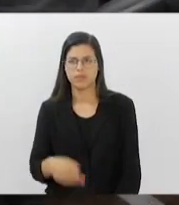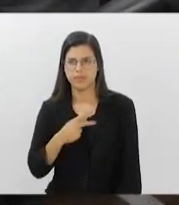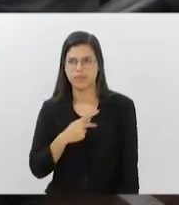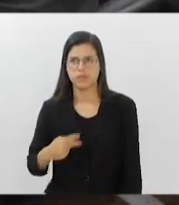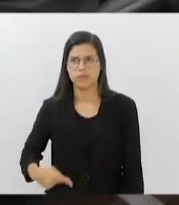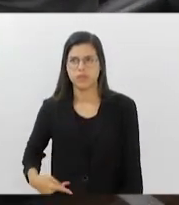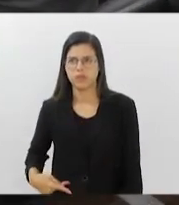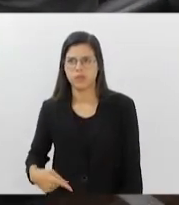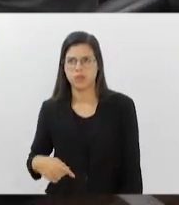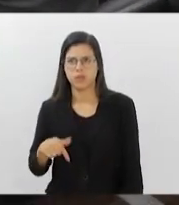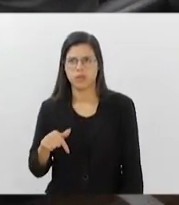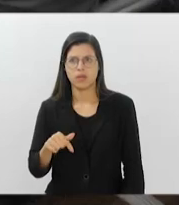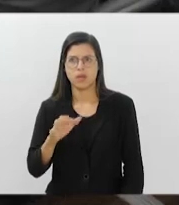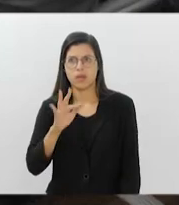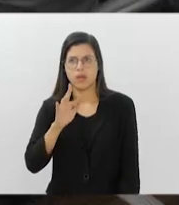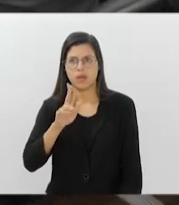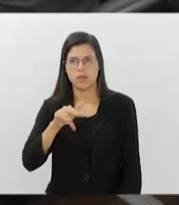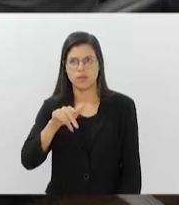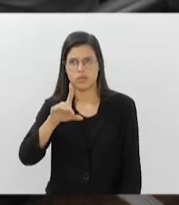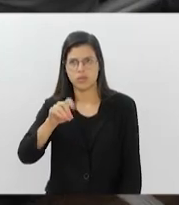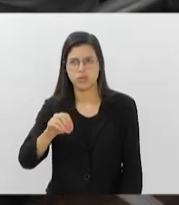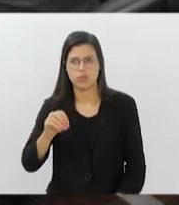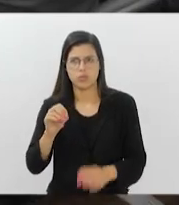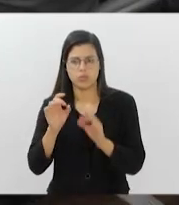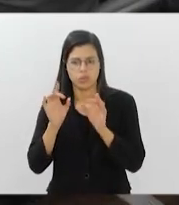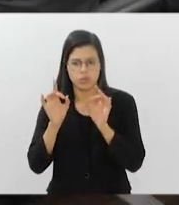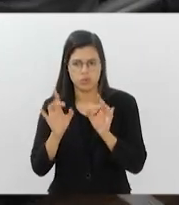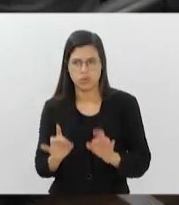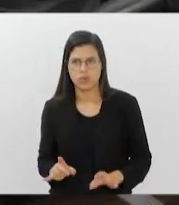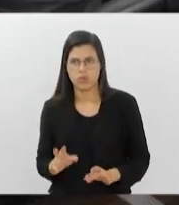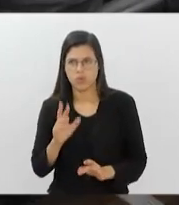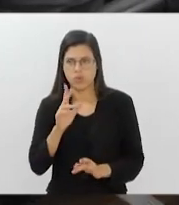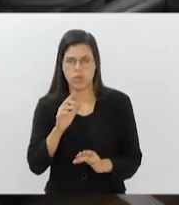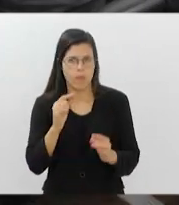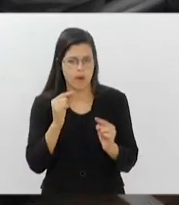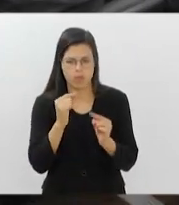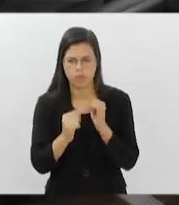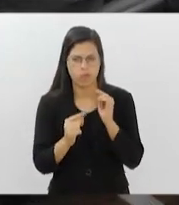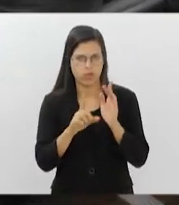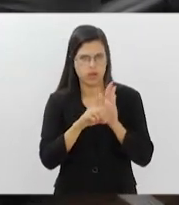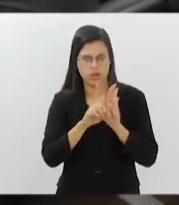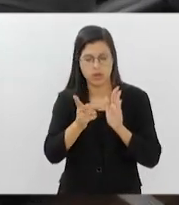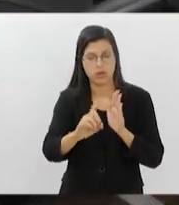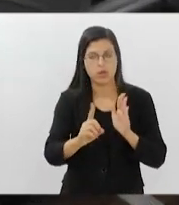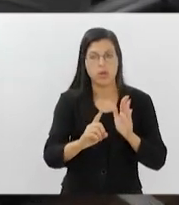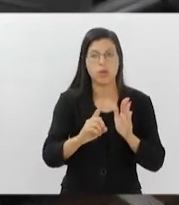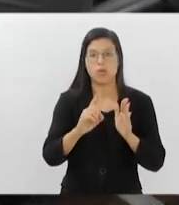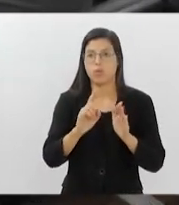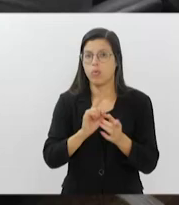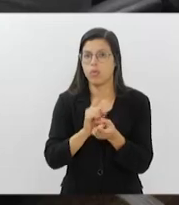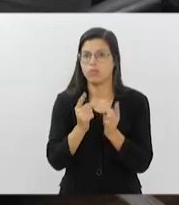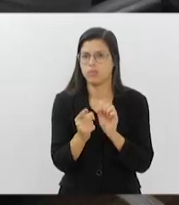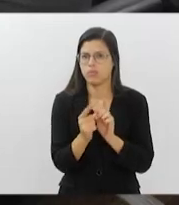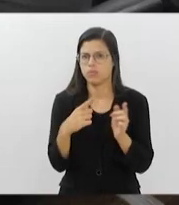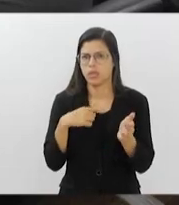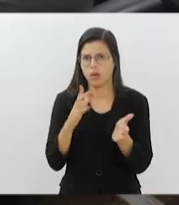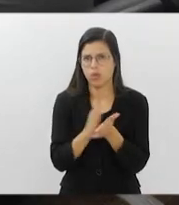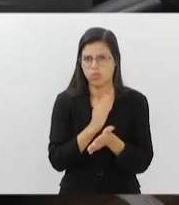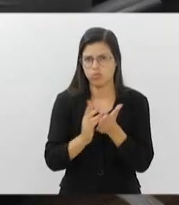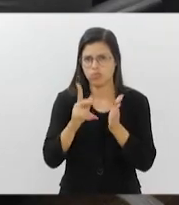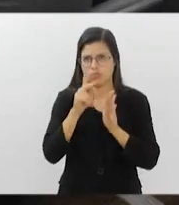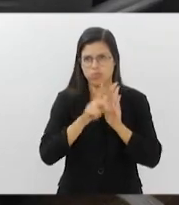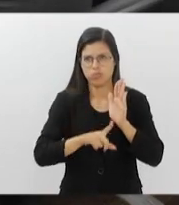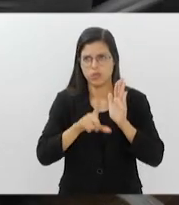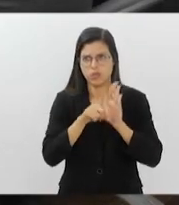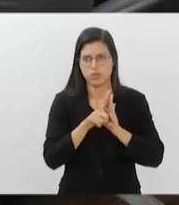realidade o apontamento de um fundo específico não é ilegal ou inconstitucional, não. Ao contrário, na verdade, tem alguns projetos de lei que a gente